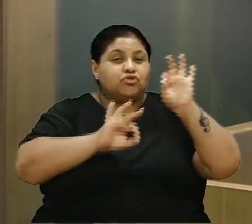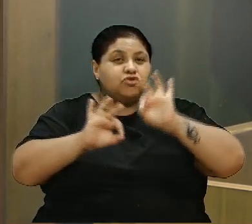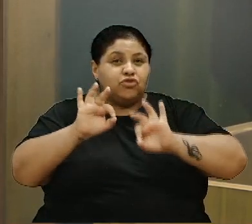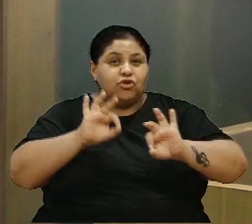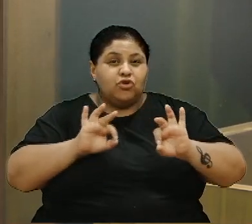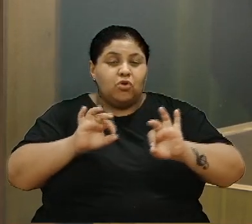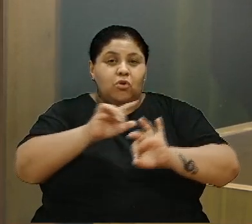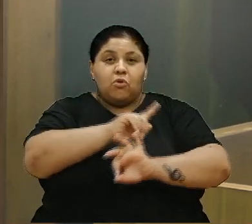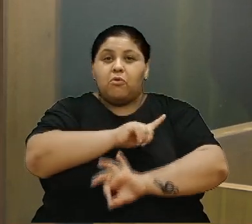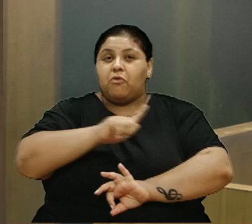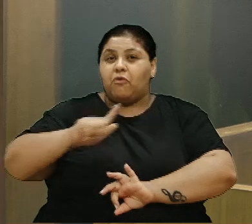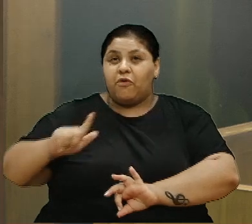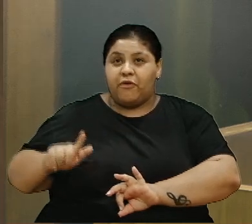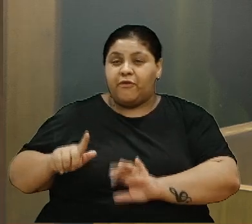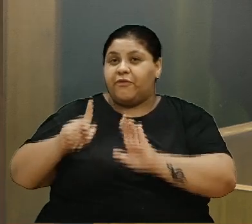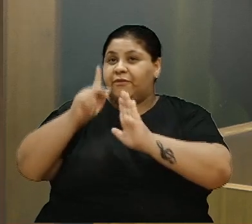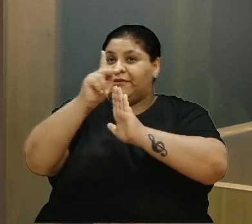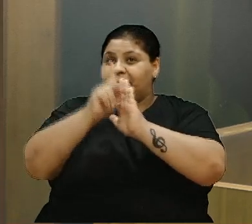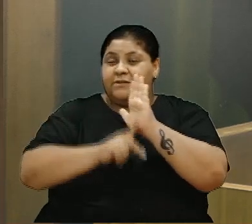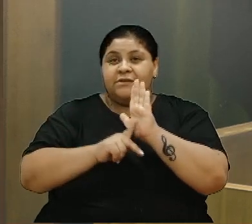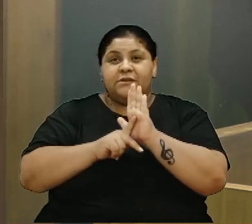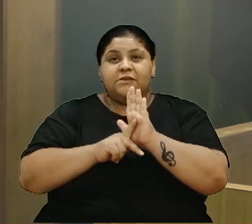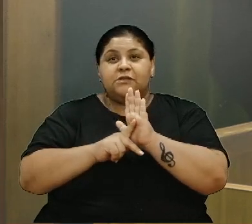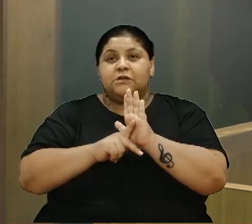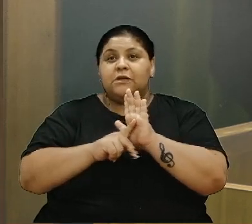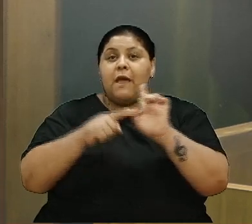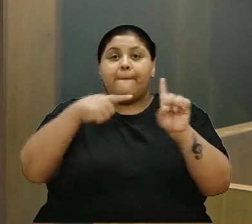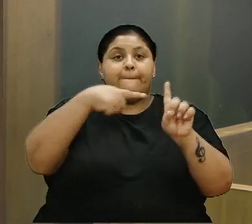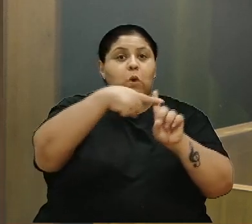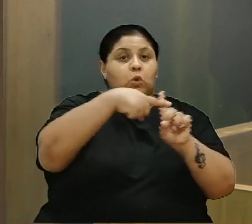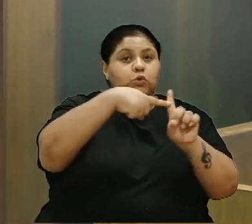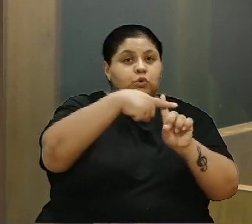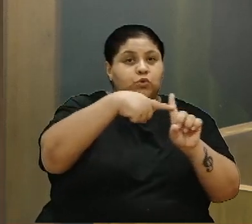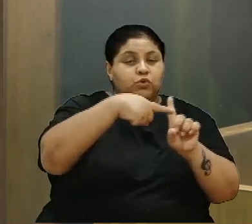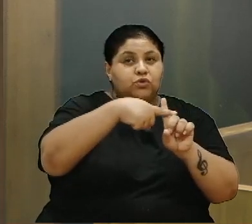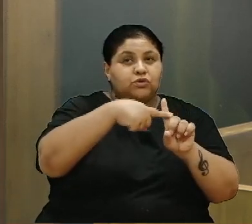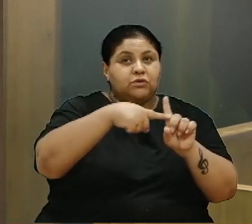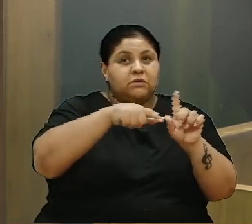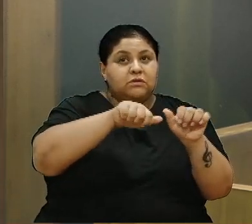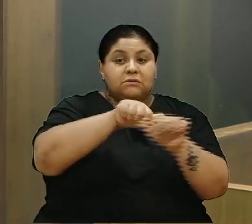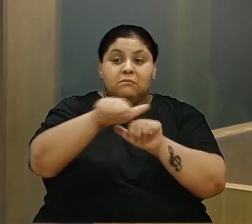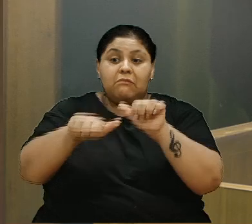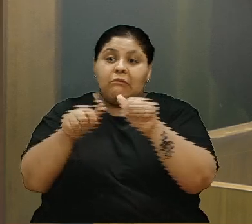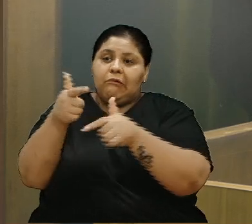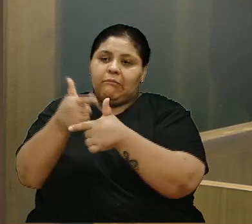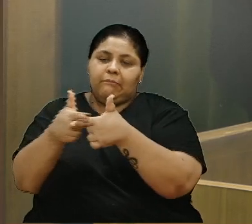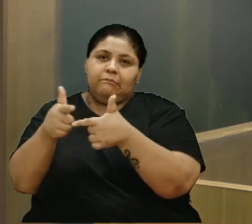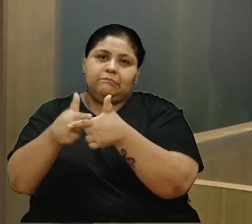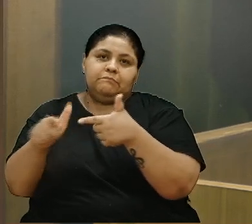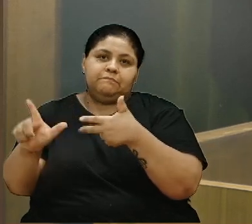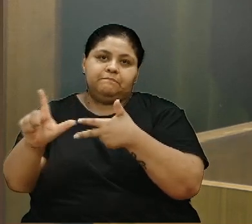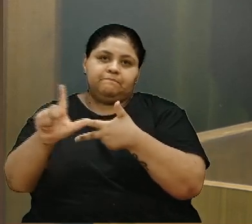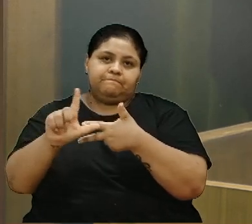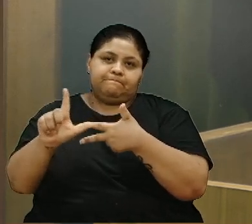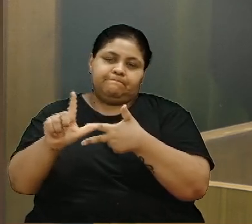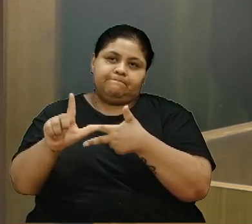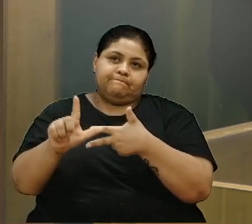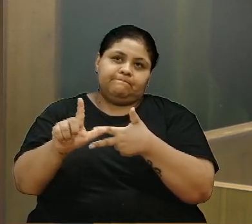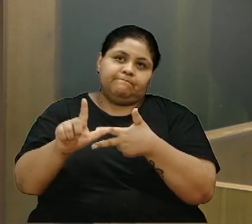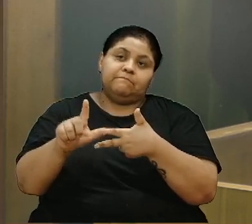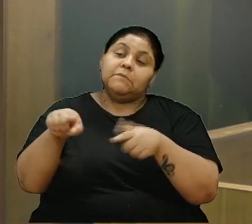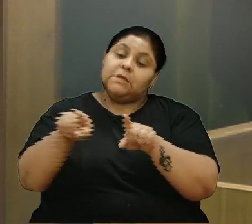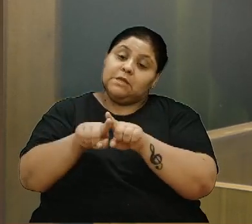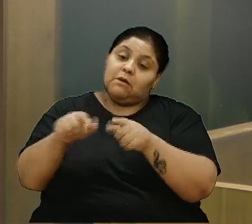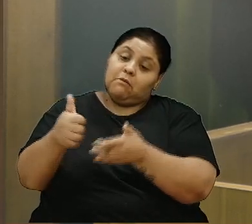do governo, um projeto que é uma coisa positiva passa a ser um problema para o legislativo, inclusive para a